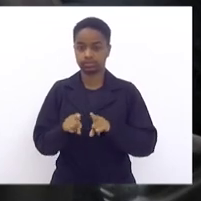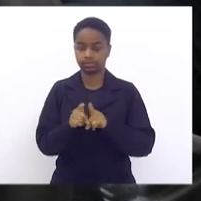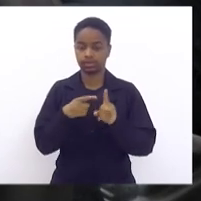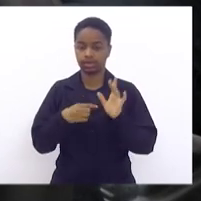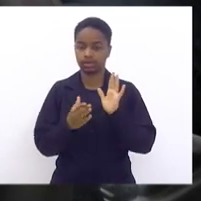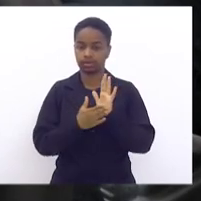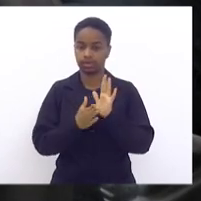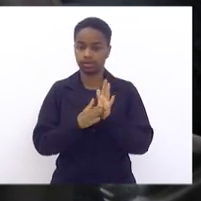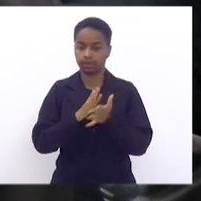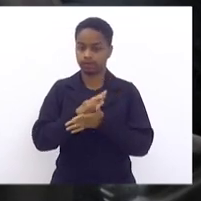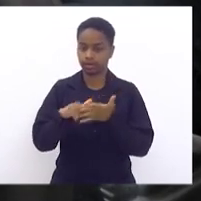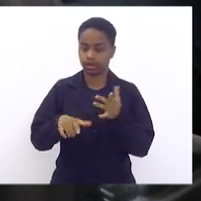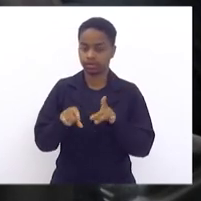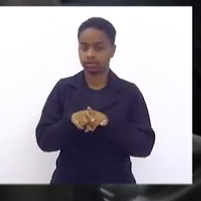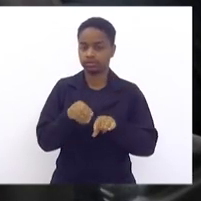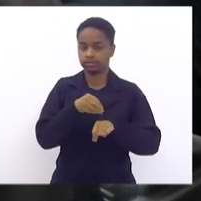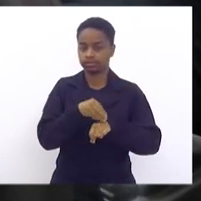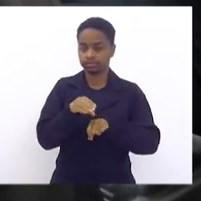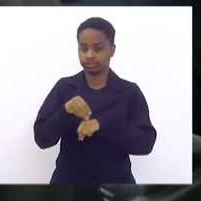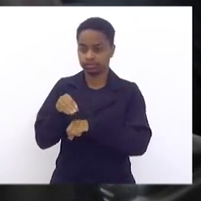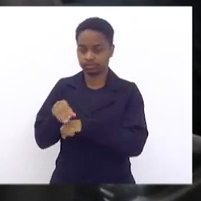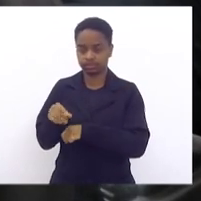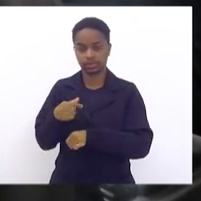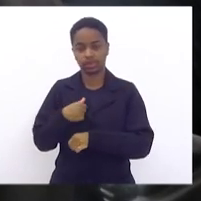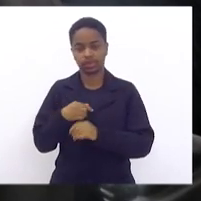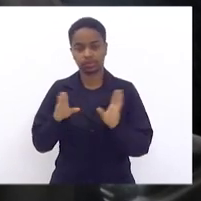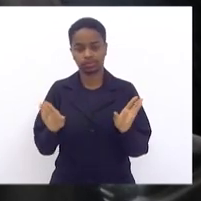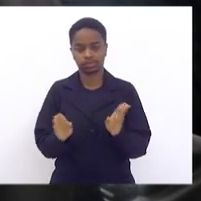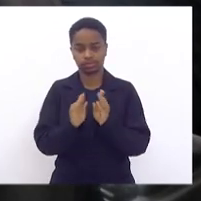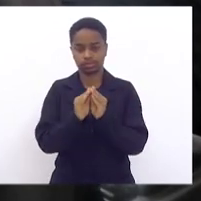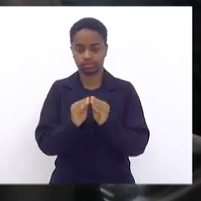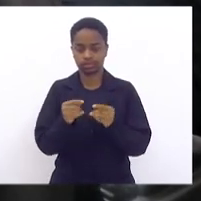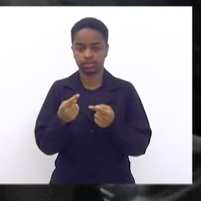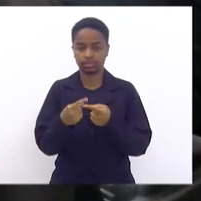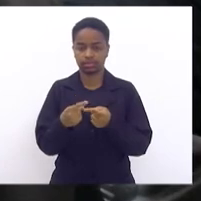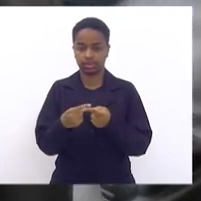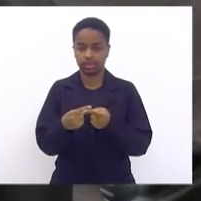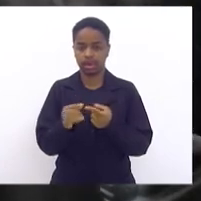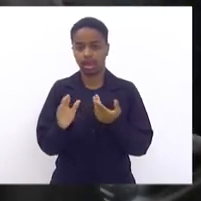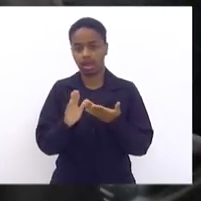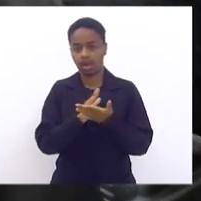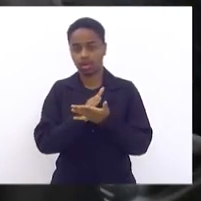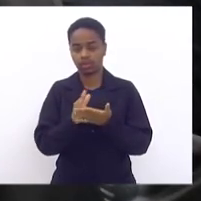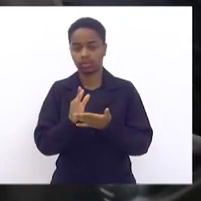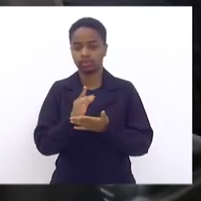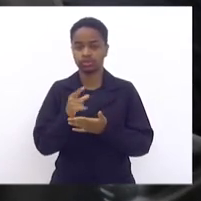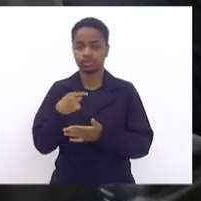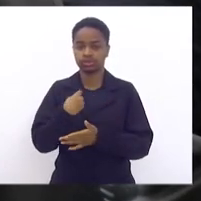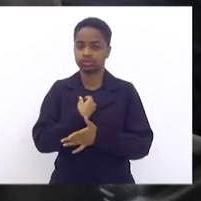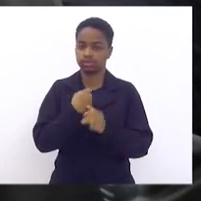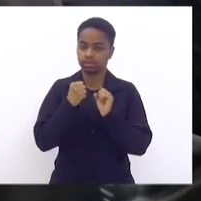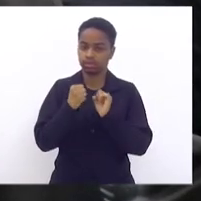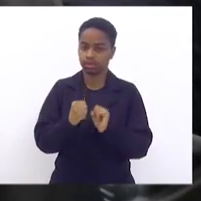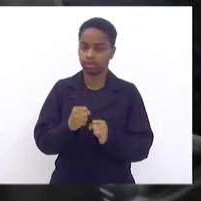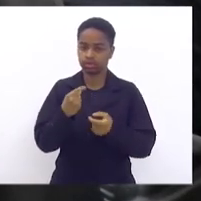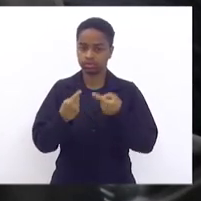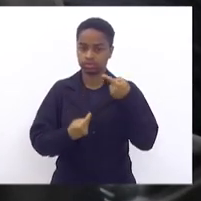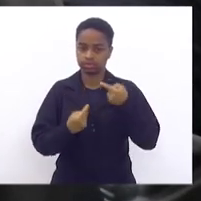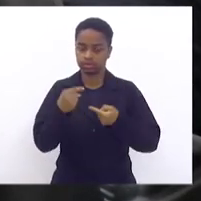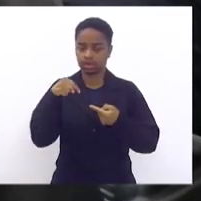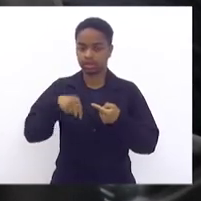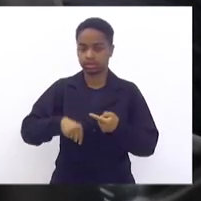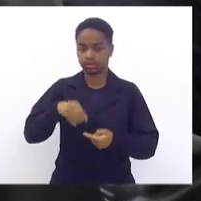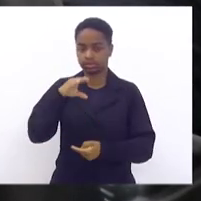e recomendações ali, que eu vou ser bem resumida ali, porque alguns a gente poderia trazer aqui para a CPMI